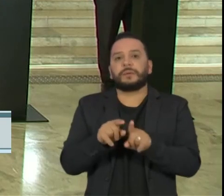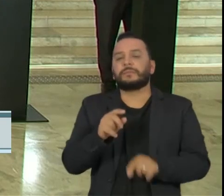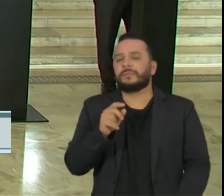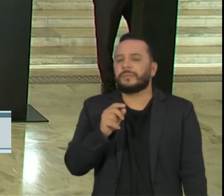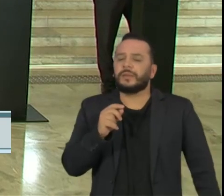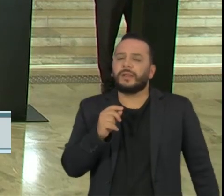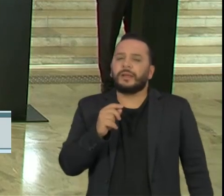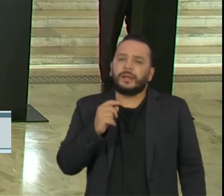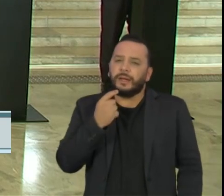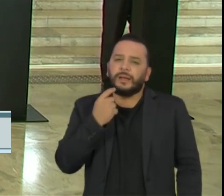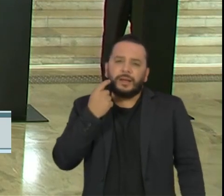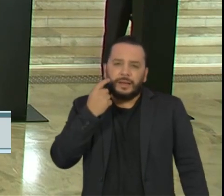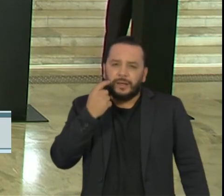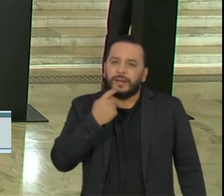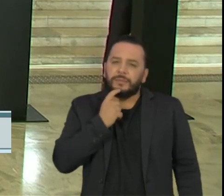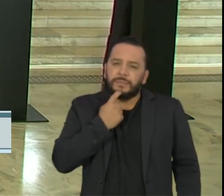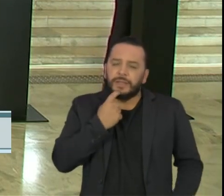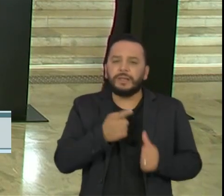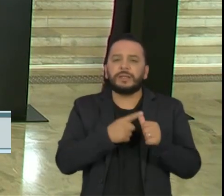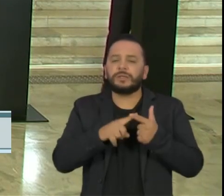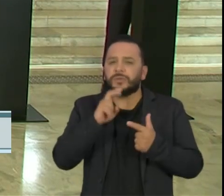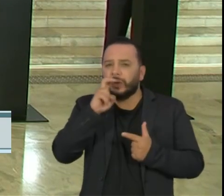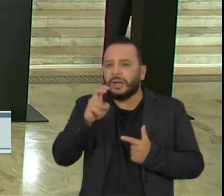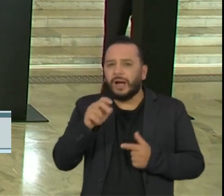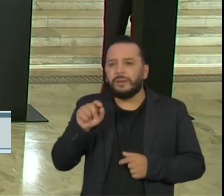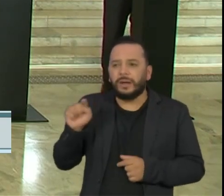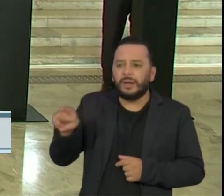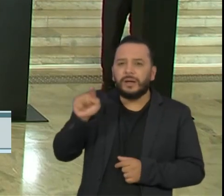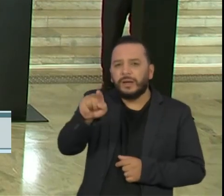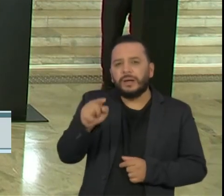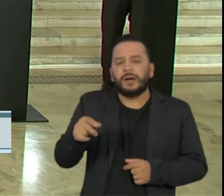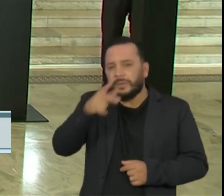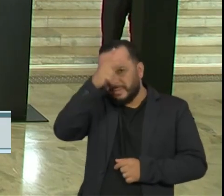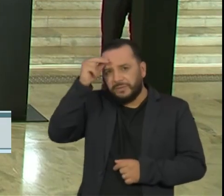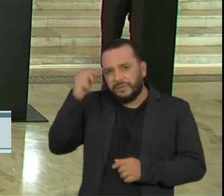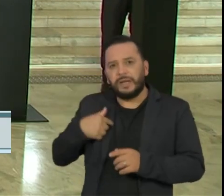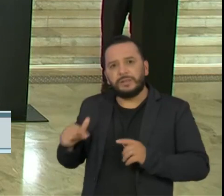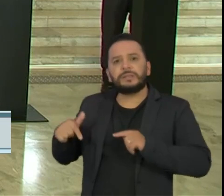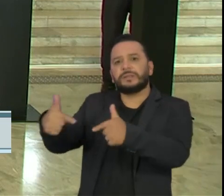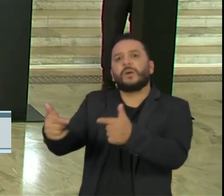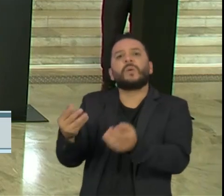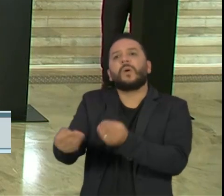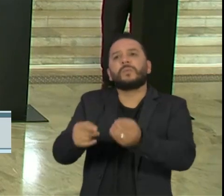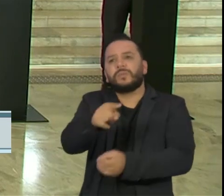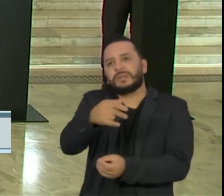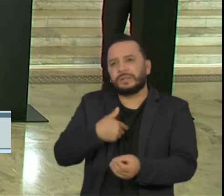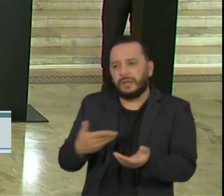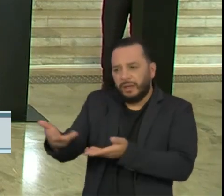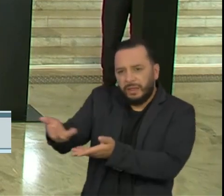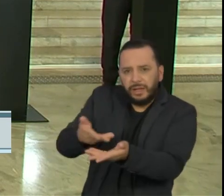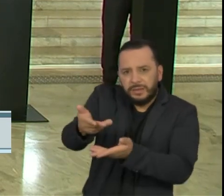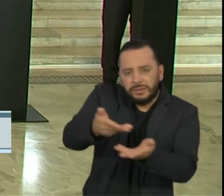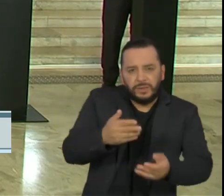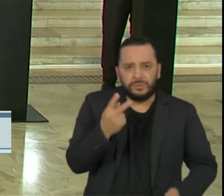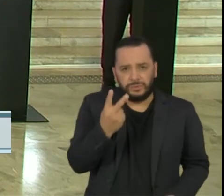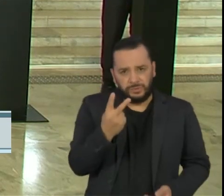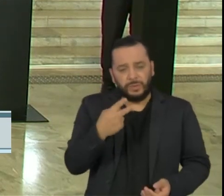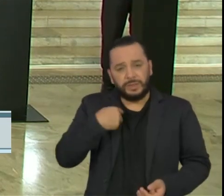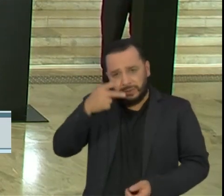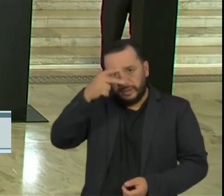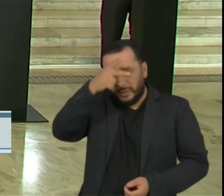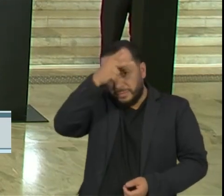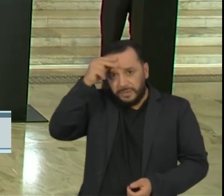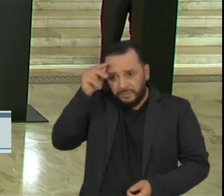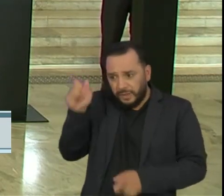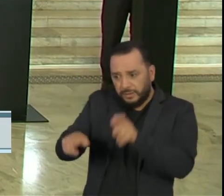prefeitos tomem essa iniciativa. Queria saber como está a relação com os prefeitos, os dois prefeitos especificamente, se eles já foram comunicados. E